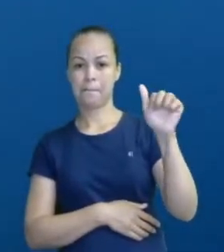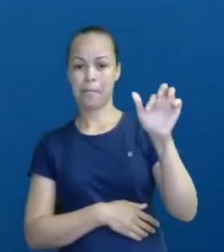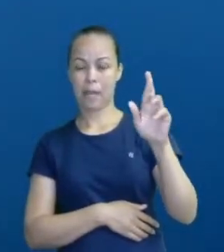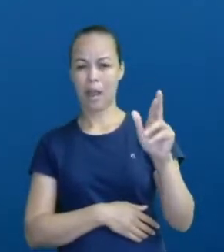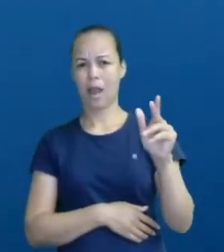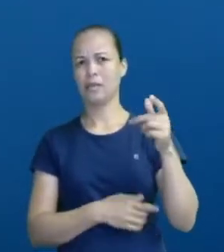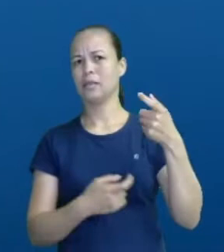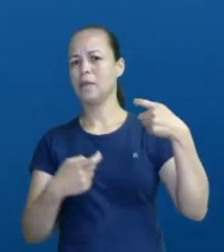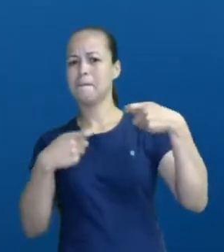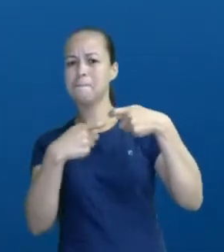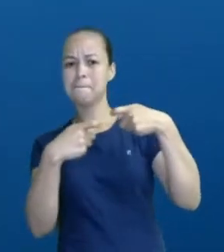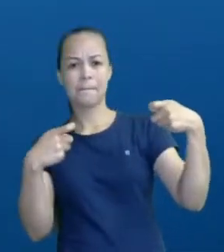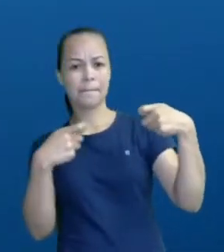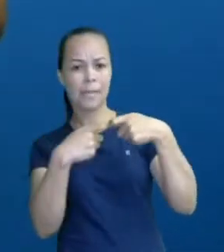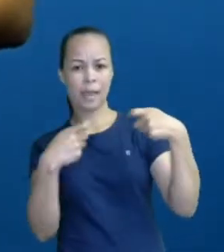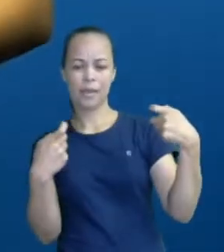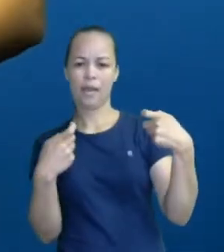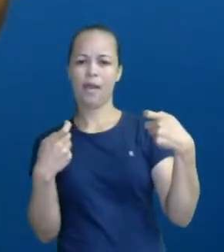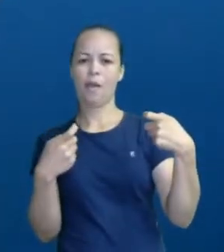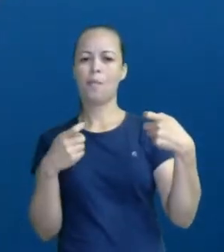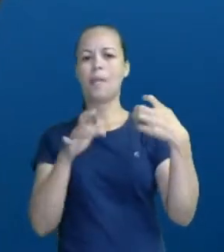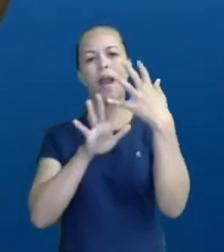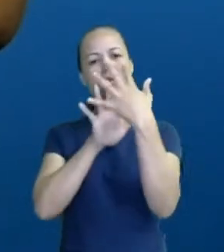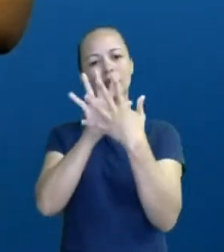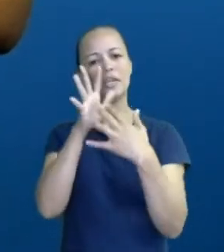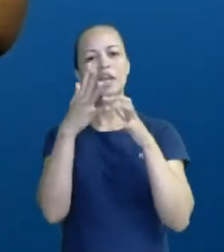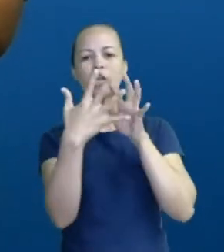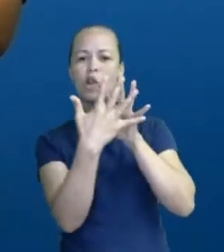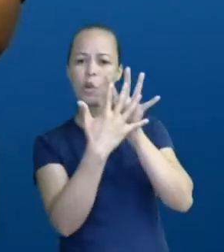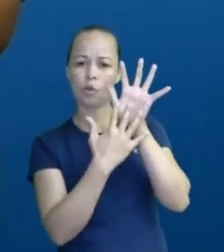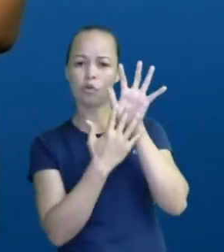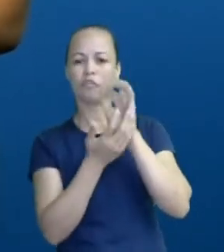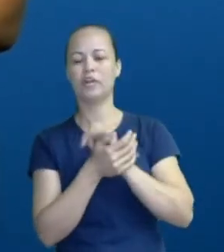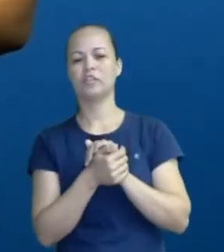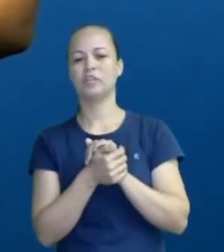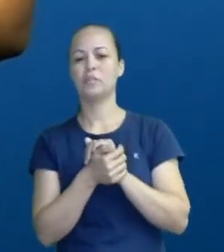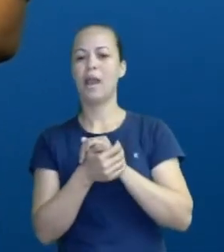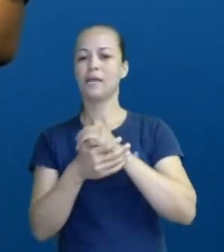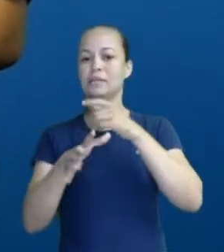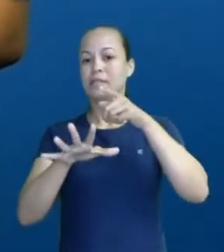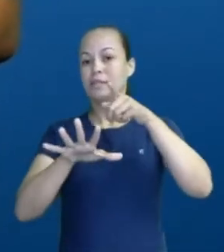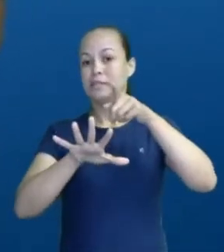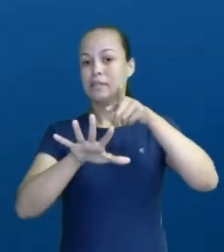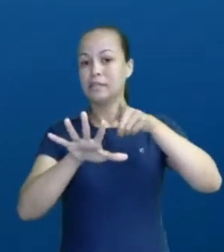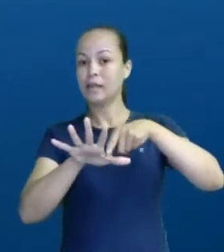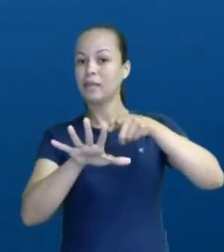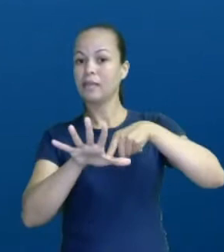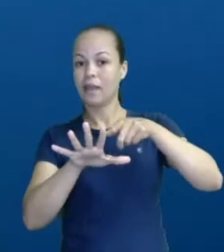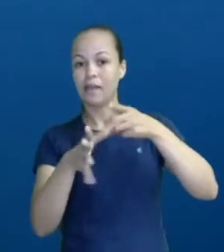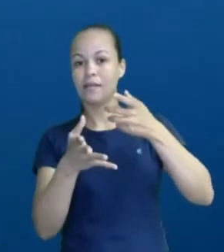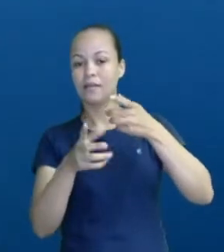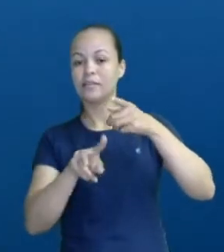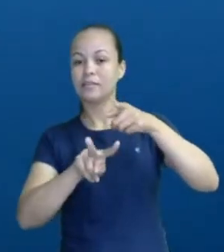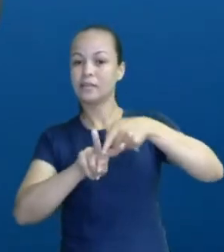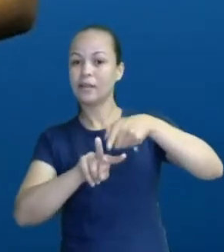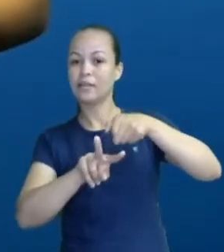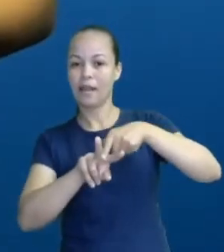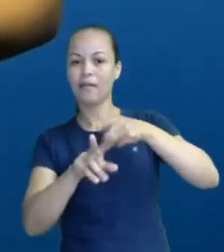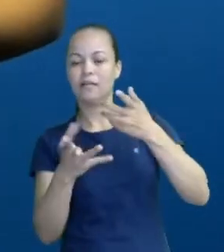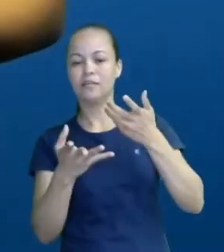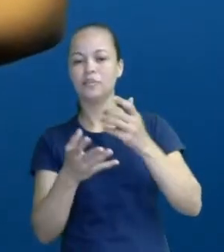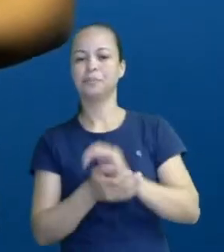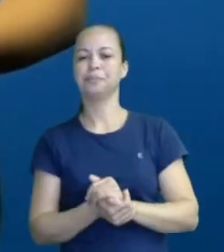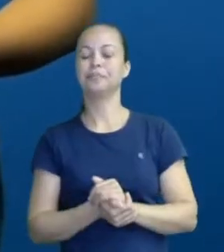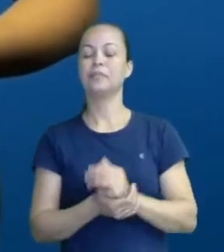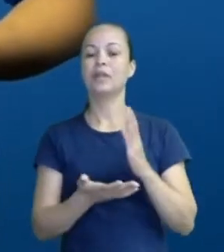um par de luvas, par de sandálias, tá? Alguns objetos do nosso